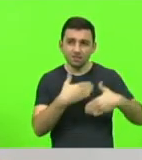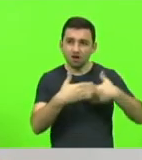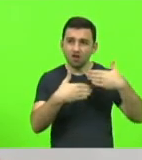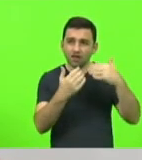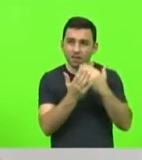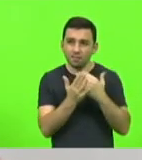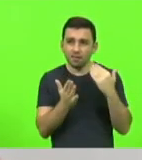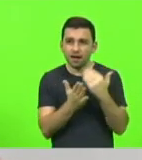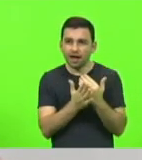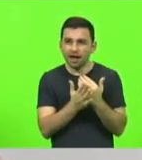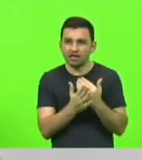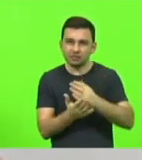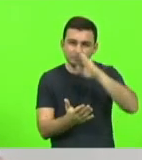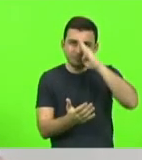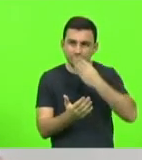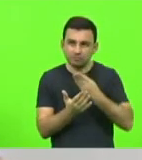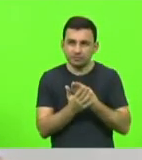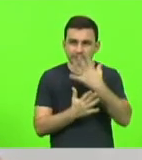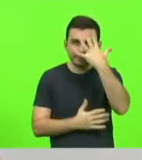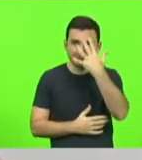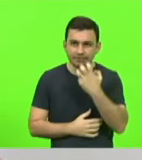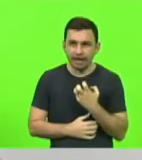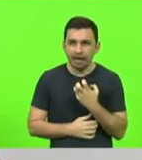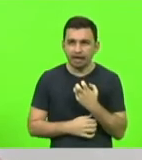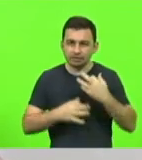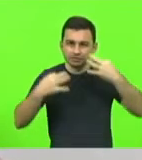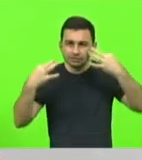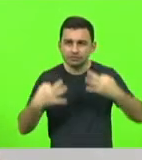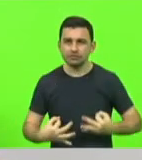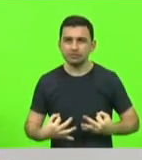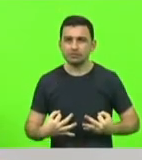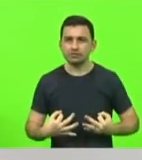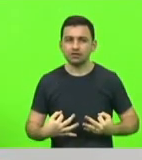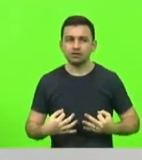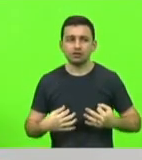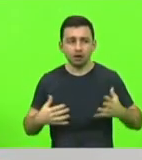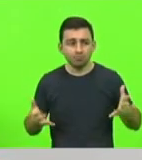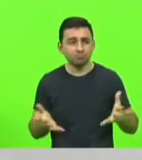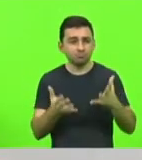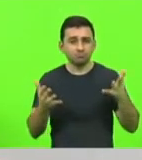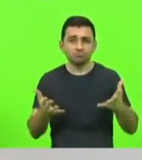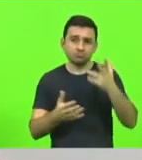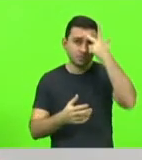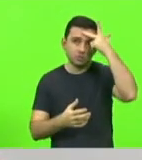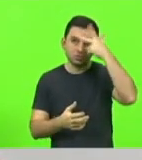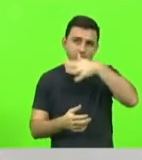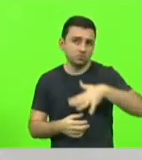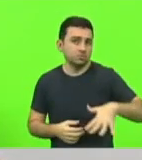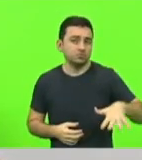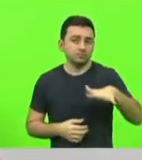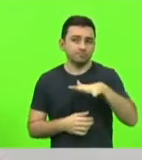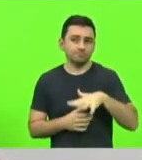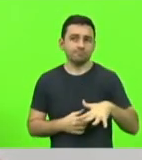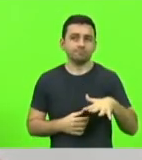com lealdade, com seriedade, com honestidade, promove as pessoas, através, como eu disse,